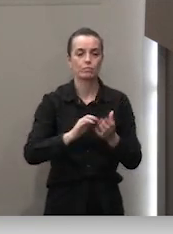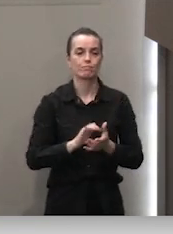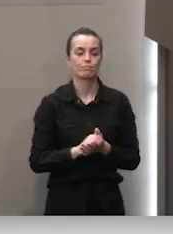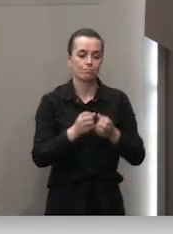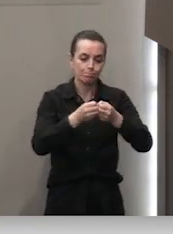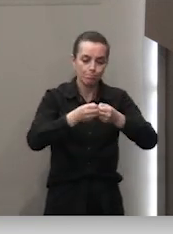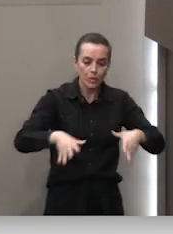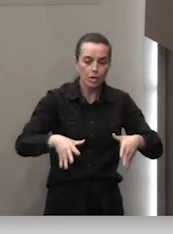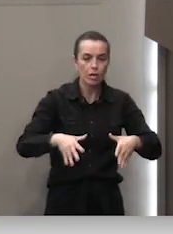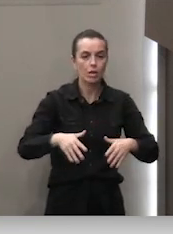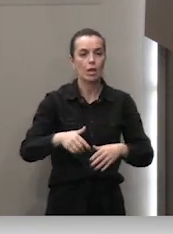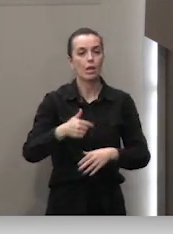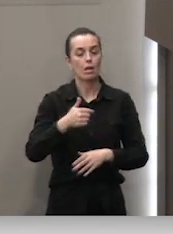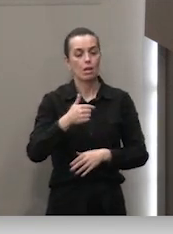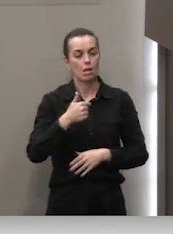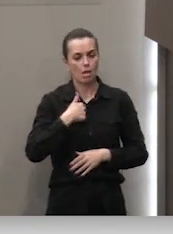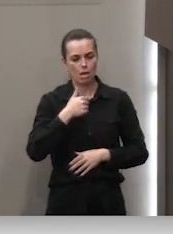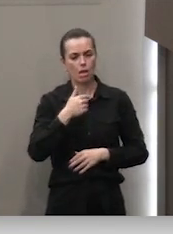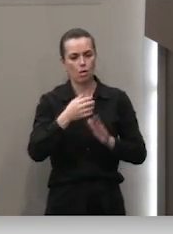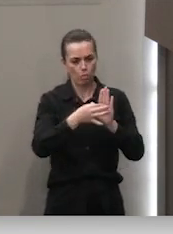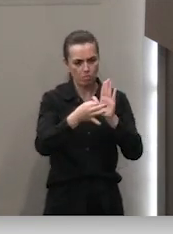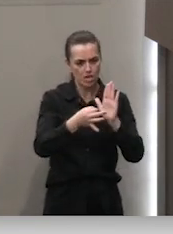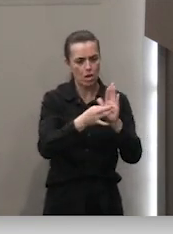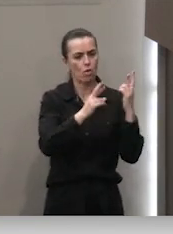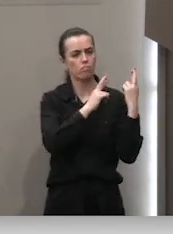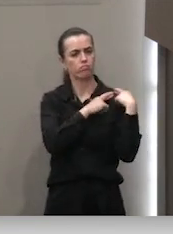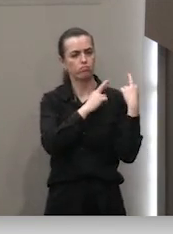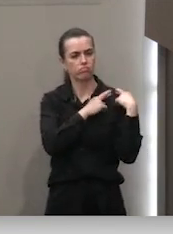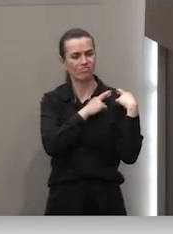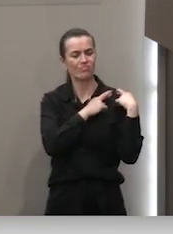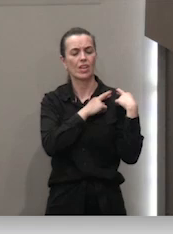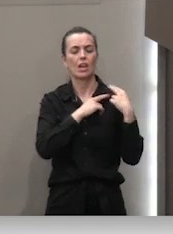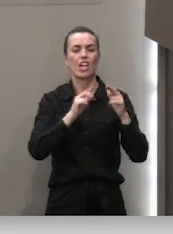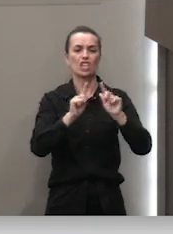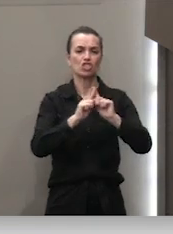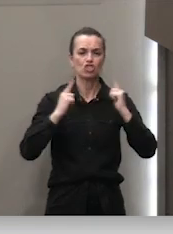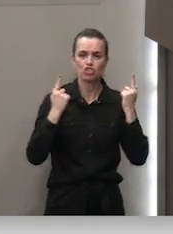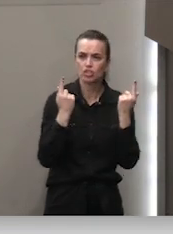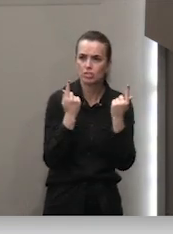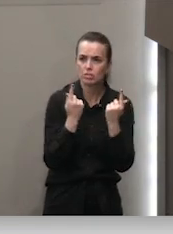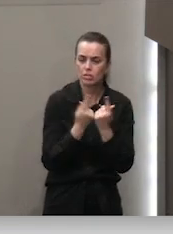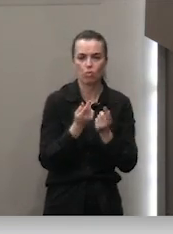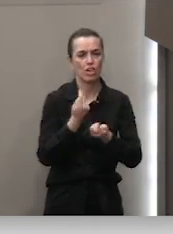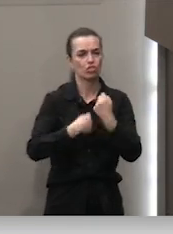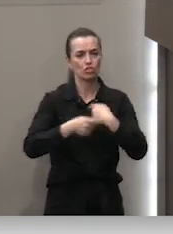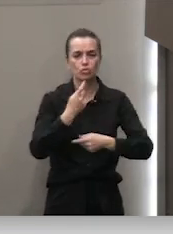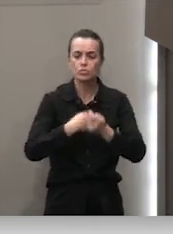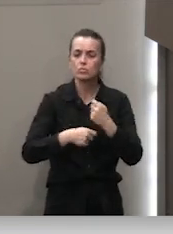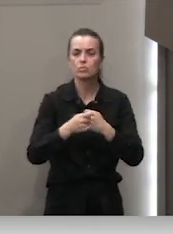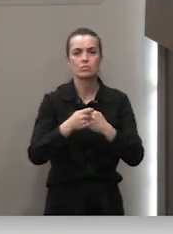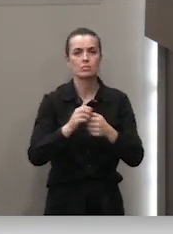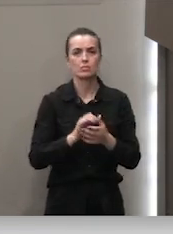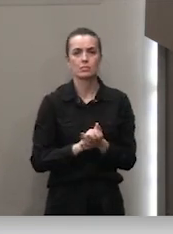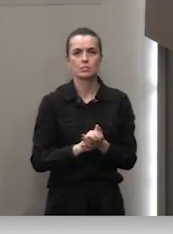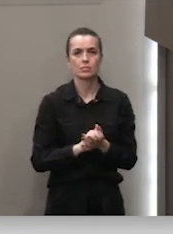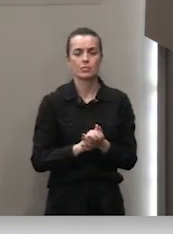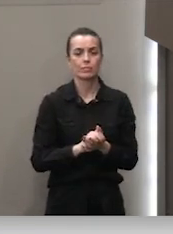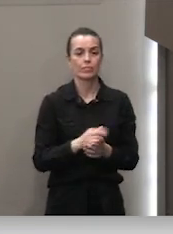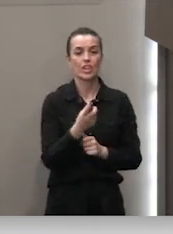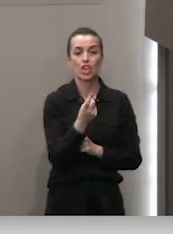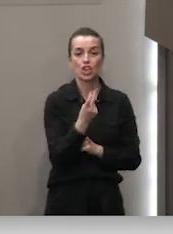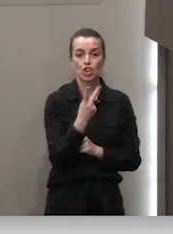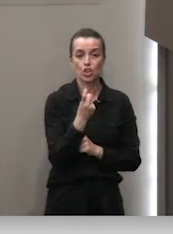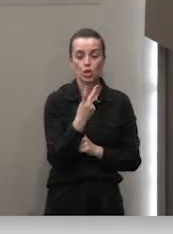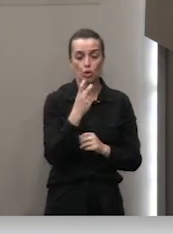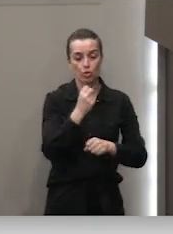coloco sim a responsabilidade na atual administração, que é uma sucessão de mais duas. São 12